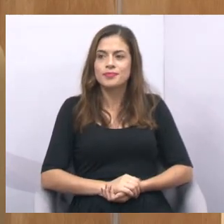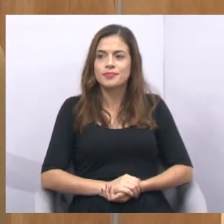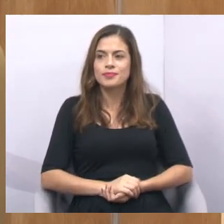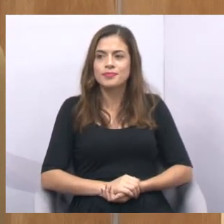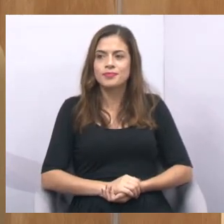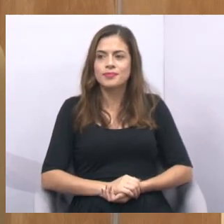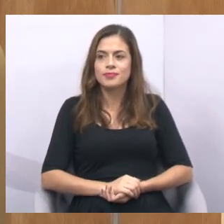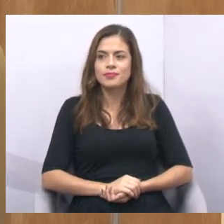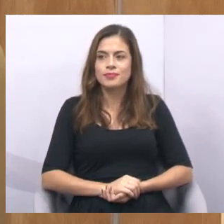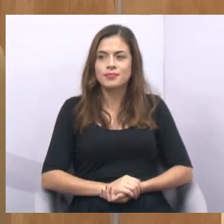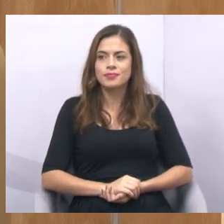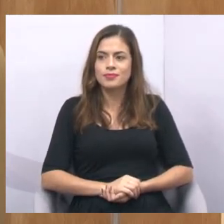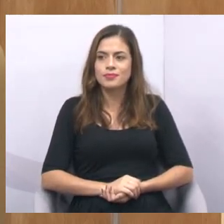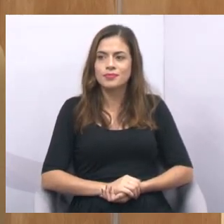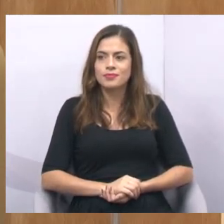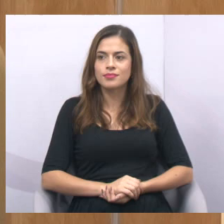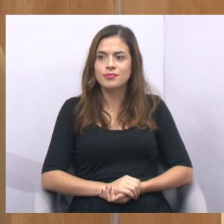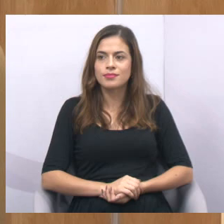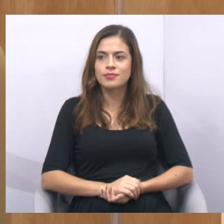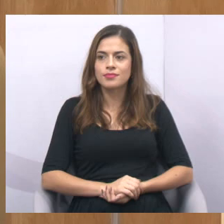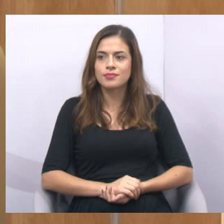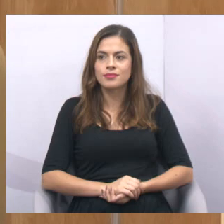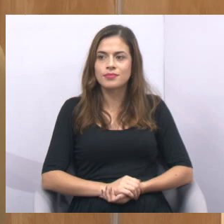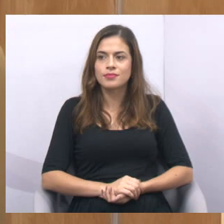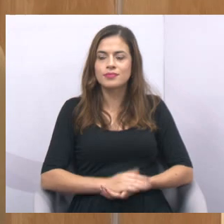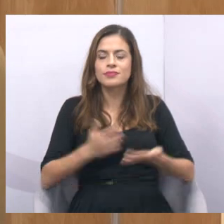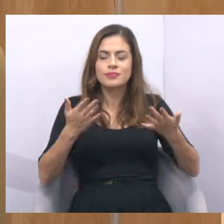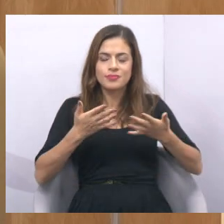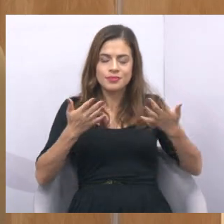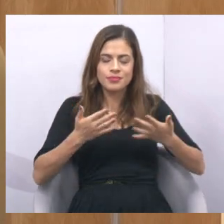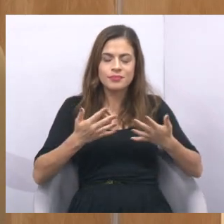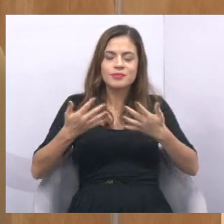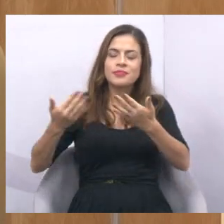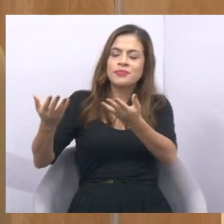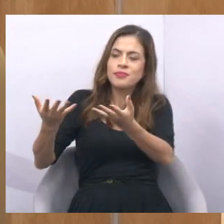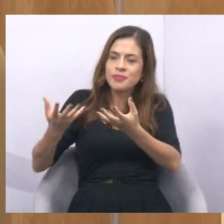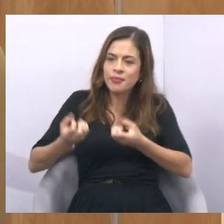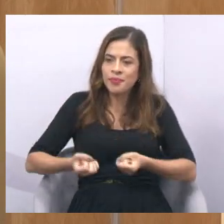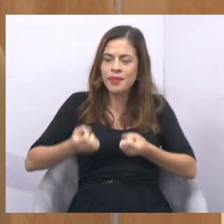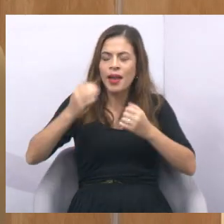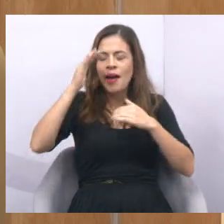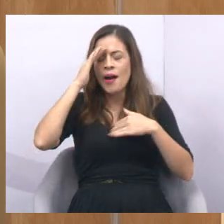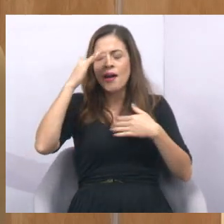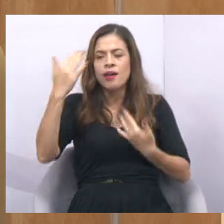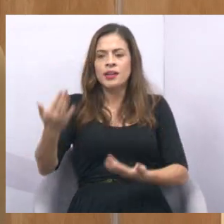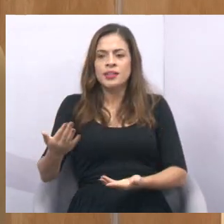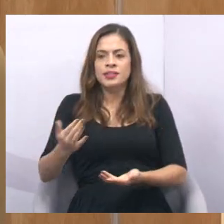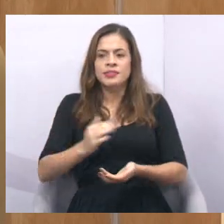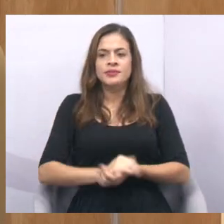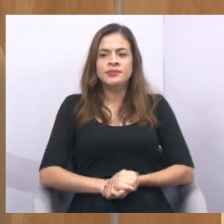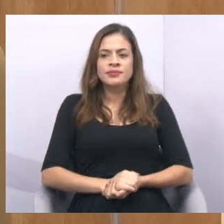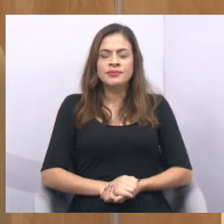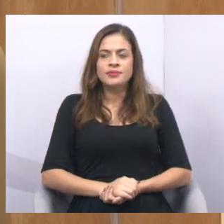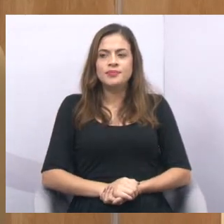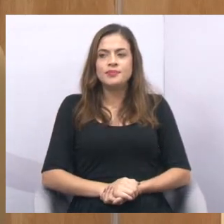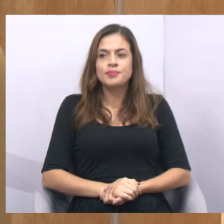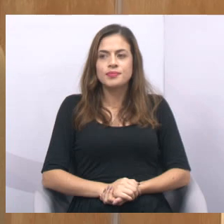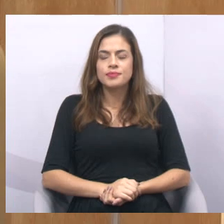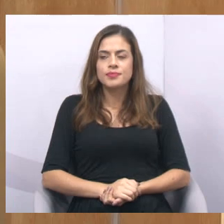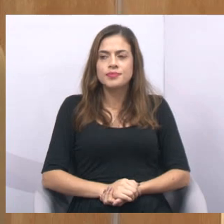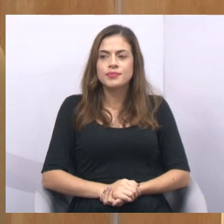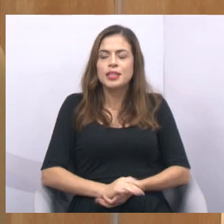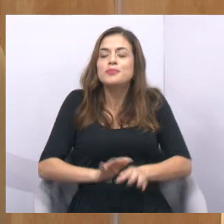É o momento. O fato hoje de eu estar aqui, recebendo essa homenagem, mas essa homenagem